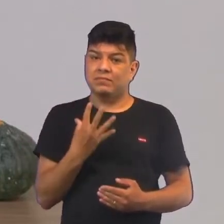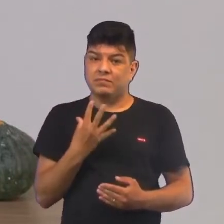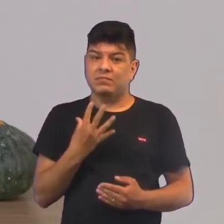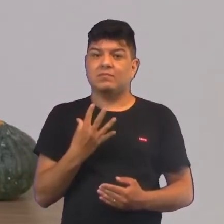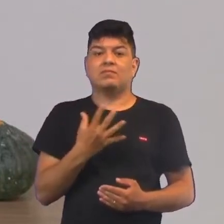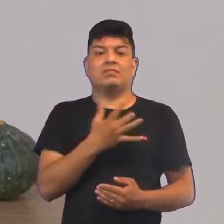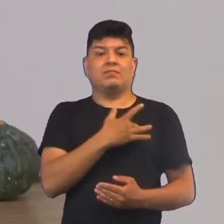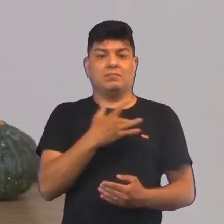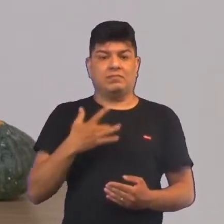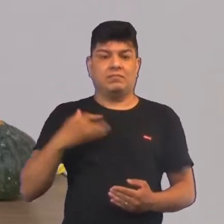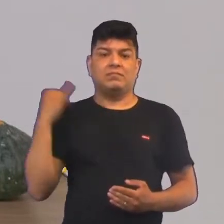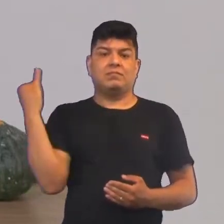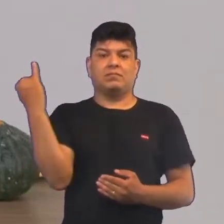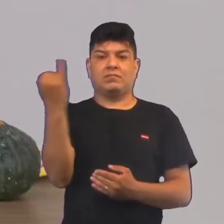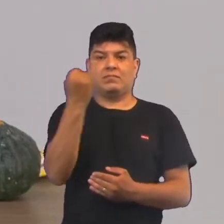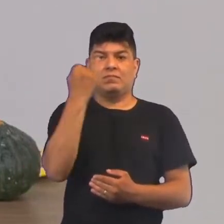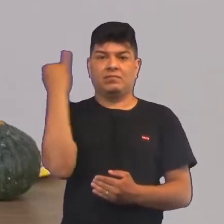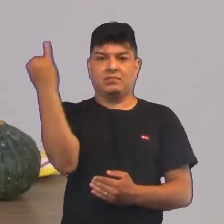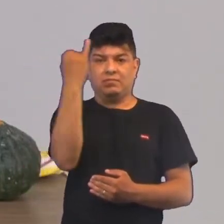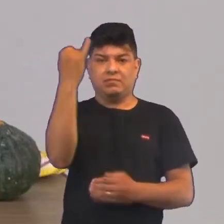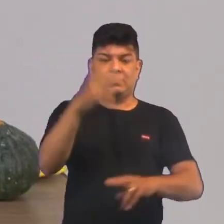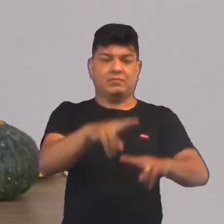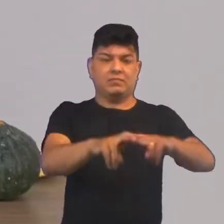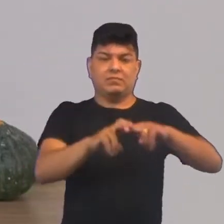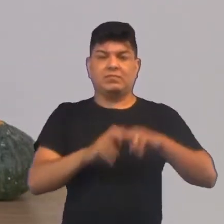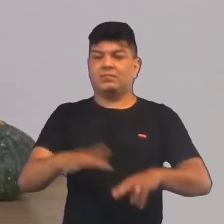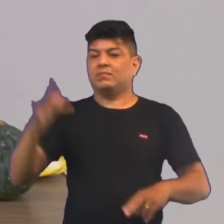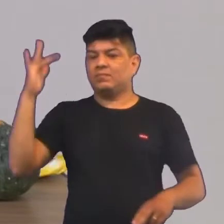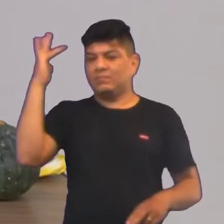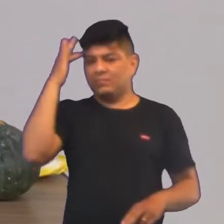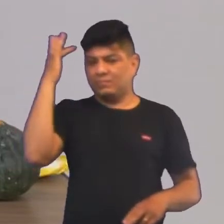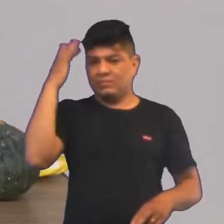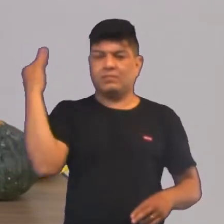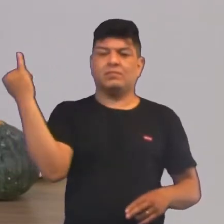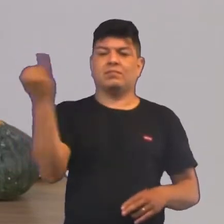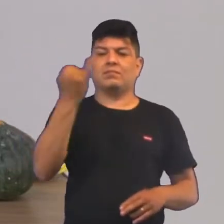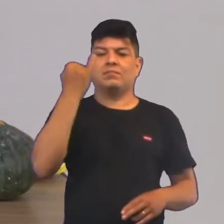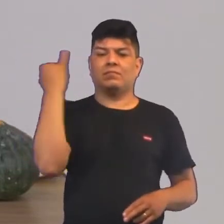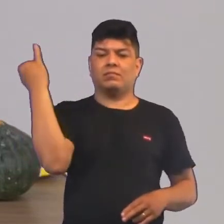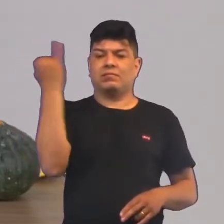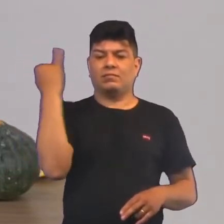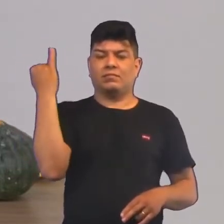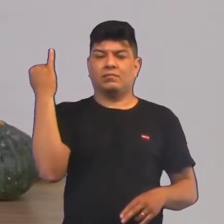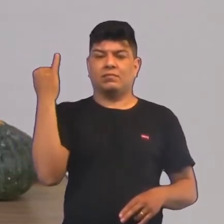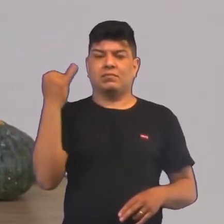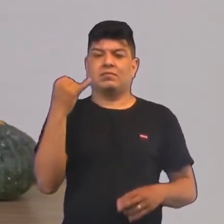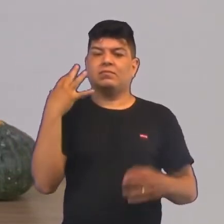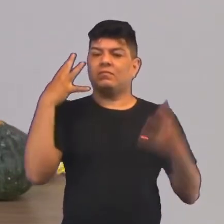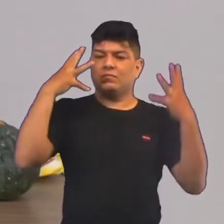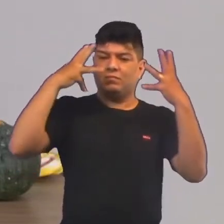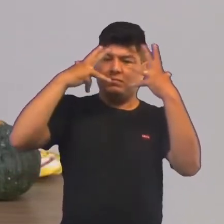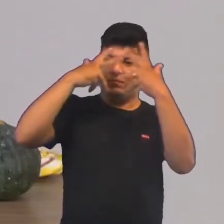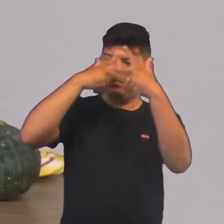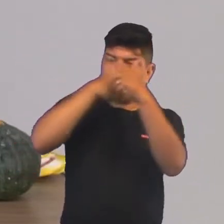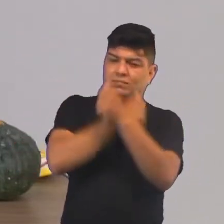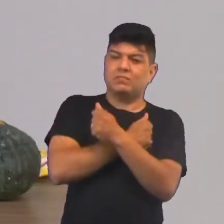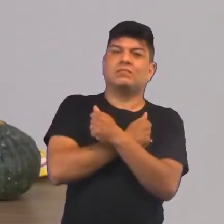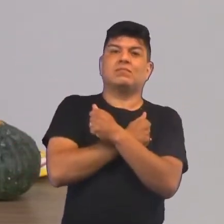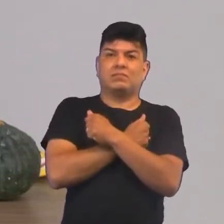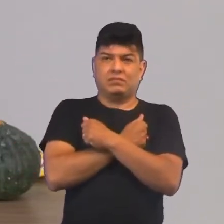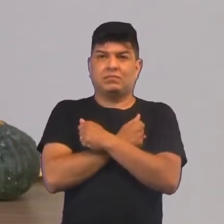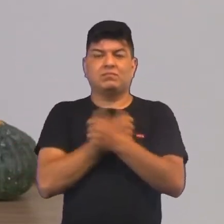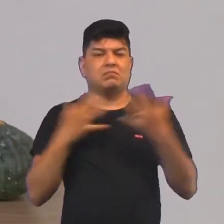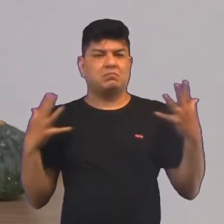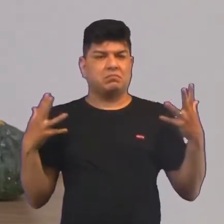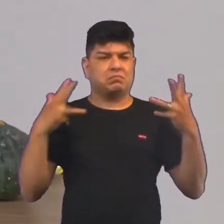que eles tinham de importantes. Eles se achavam muito importantes e também muito, muito bonitos. Eles se